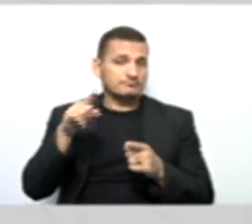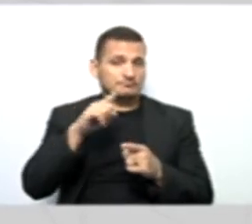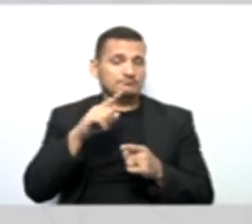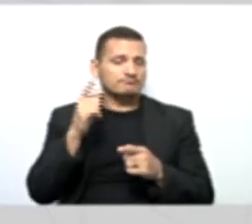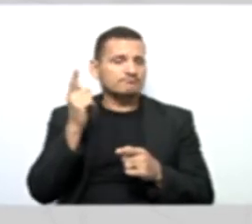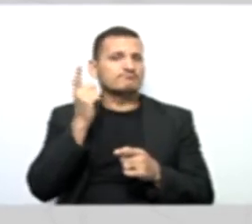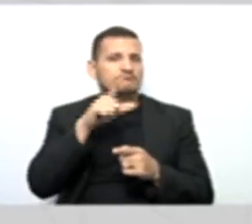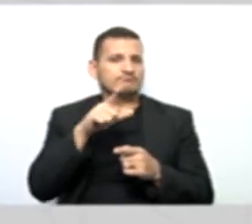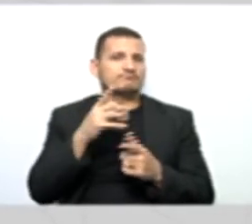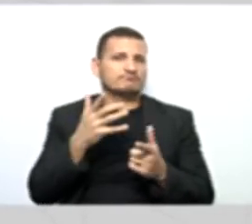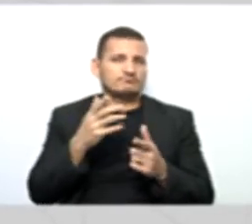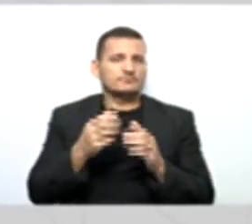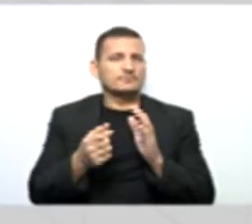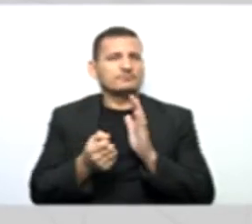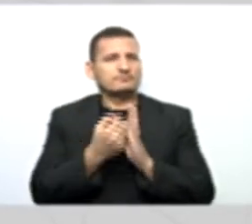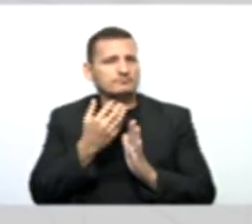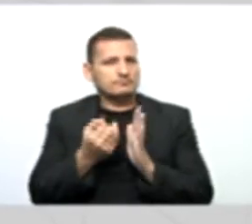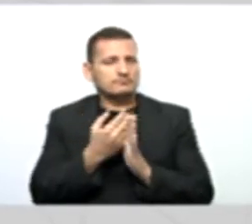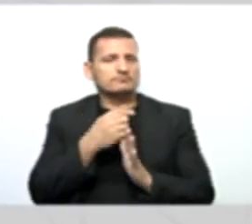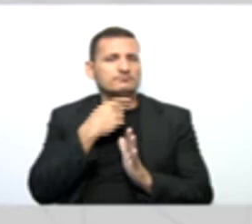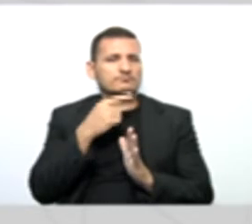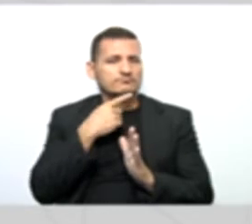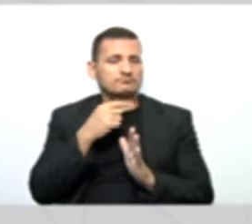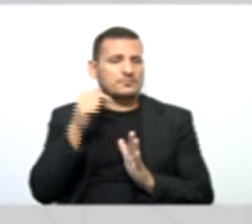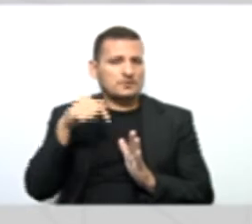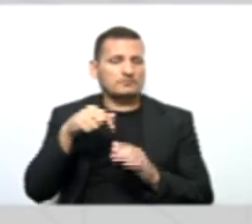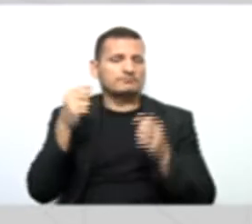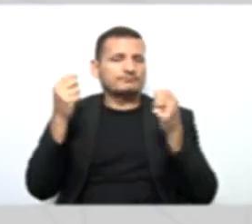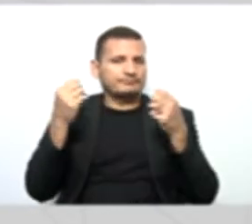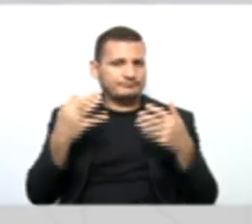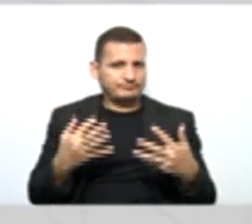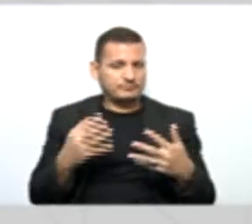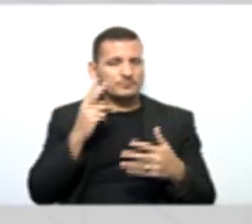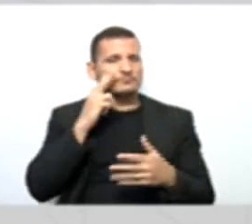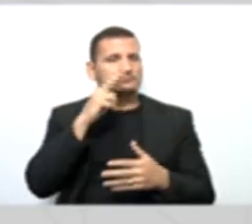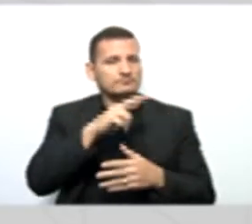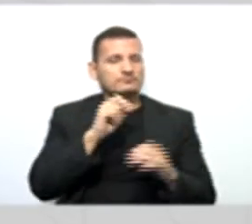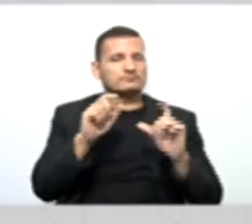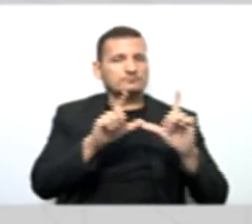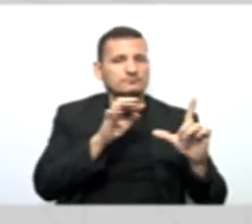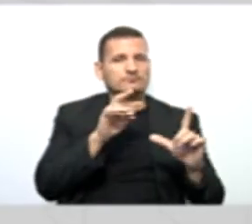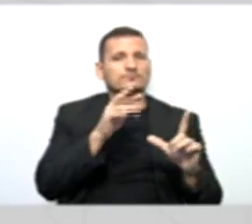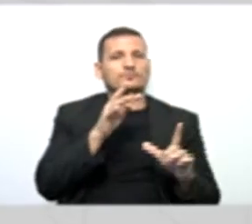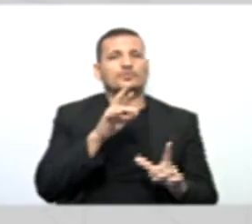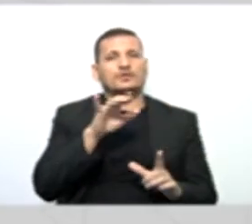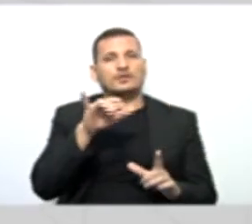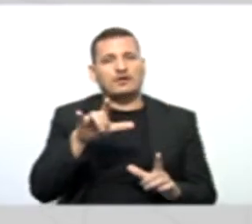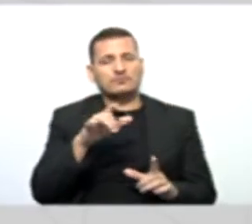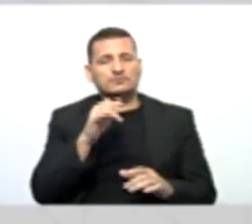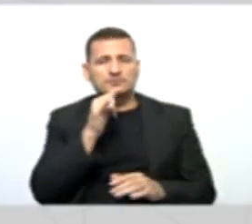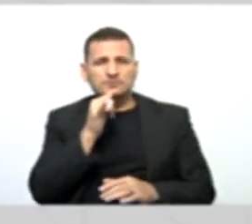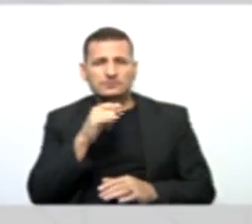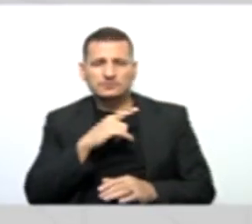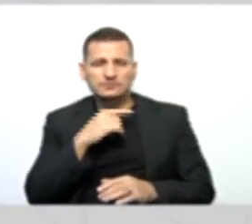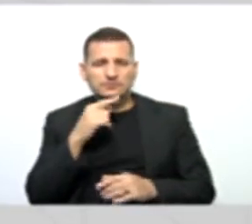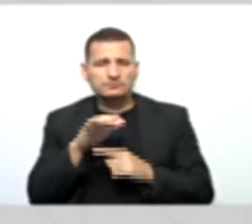vão conseguir. Mandem a dúvida de vocês, que a gente vai tirar aqui, olhem os tutoriais. Professor Eduardo, apareceu alguma dúvida